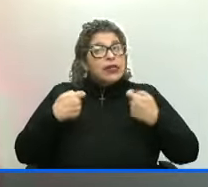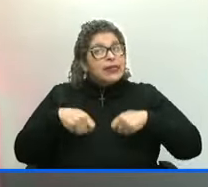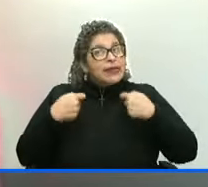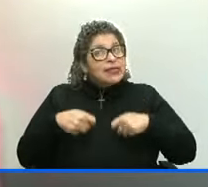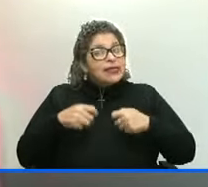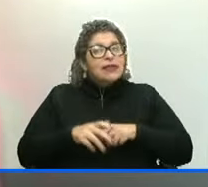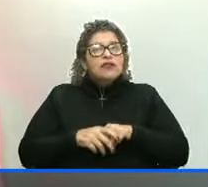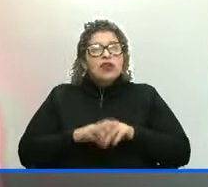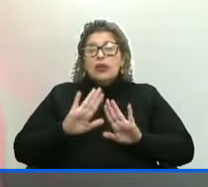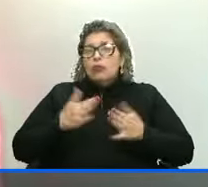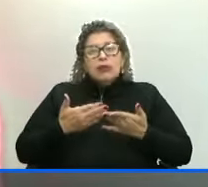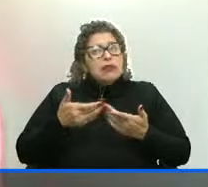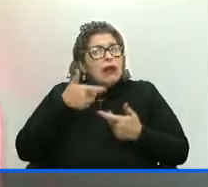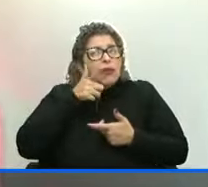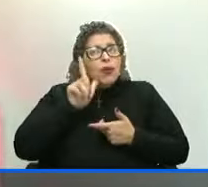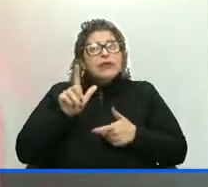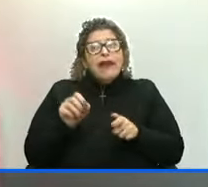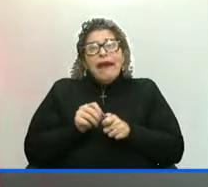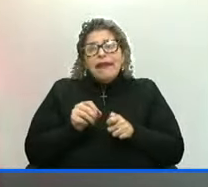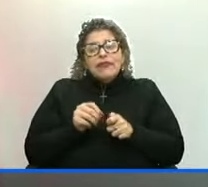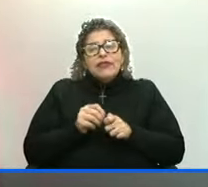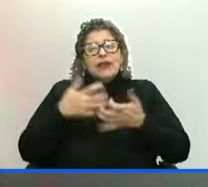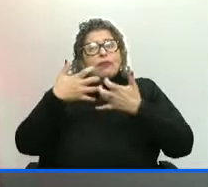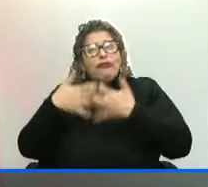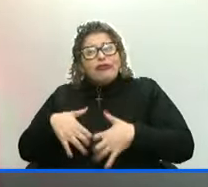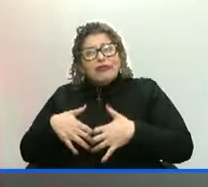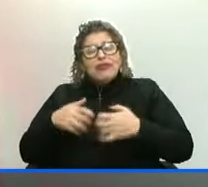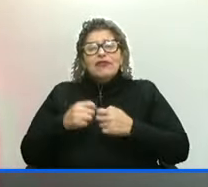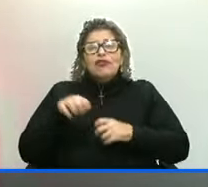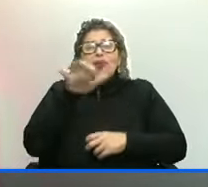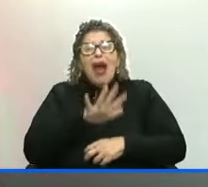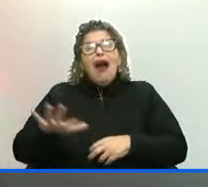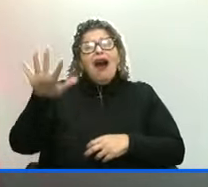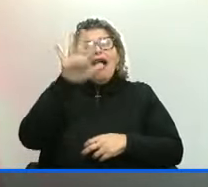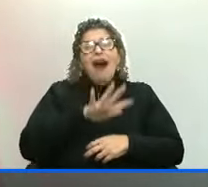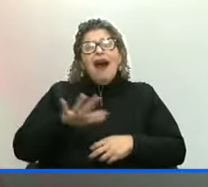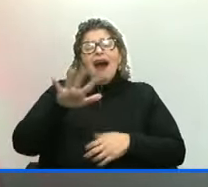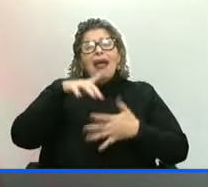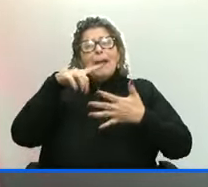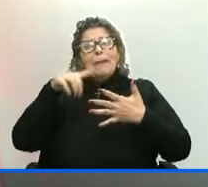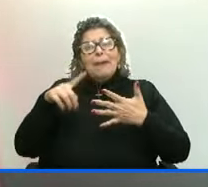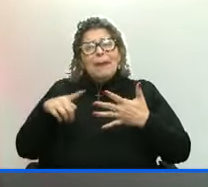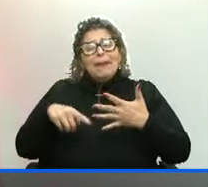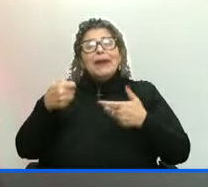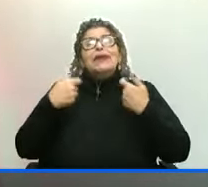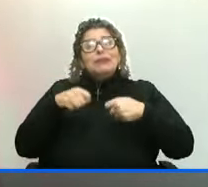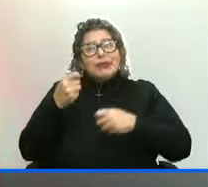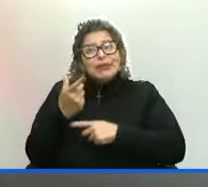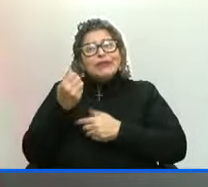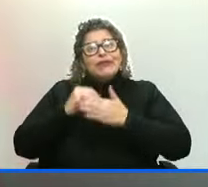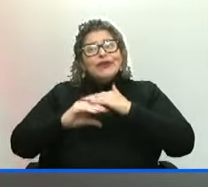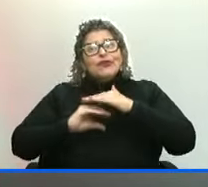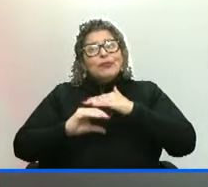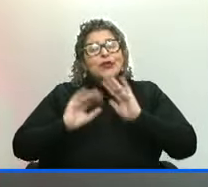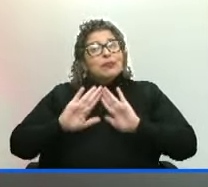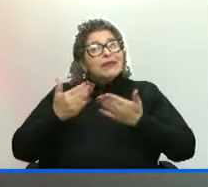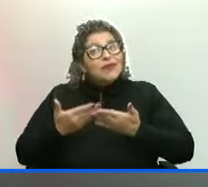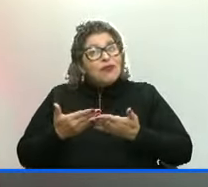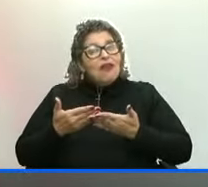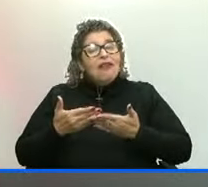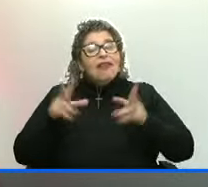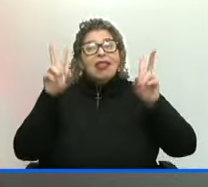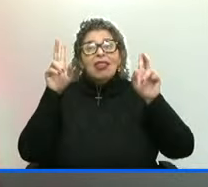por vezes, uma escola não consegue fazer em função de todo o contexto e de todo, inclusive, investimento para essa escola. Então, eu queria fazer